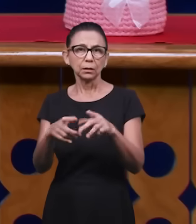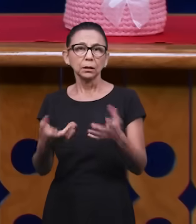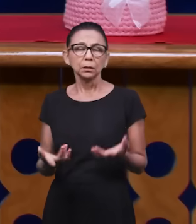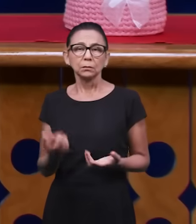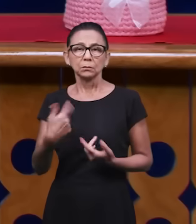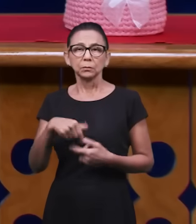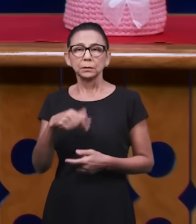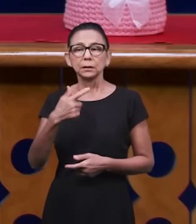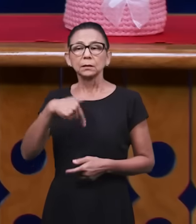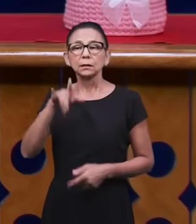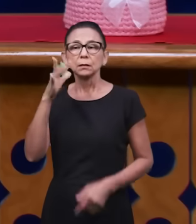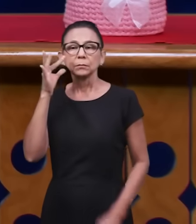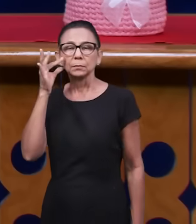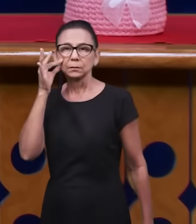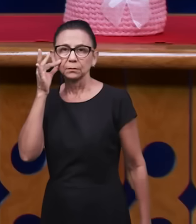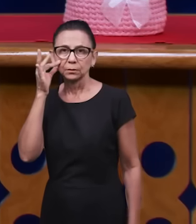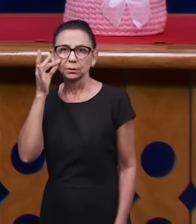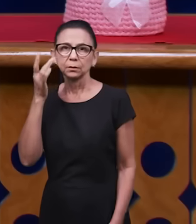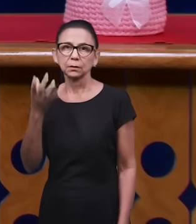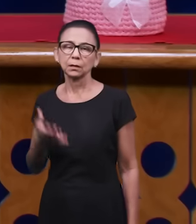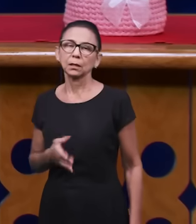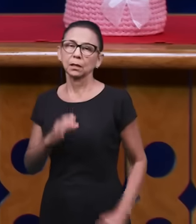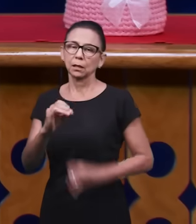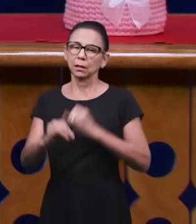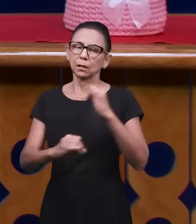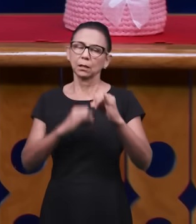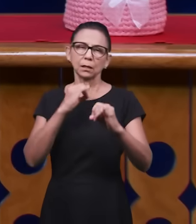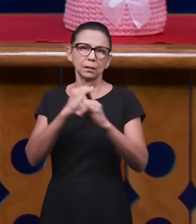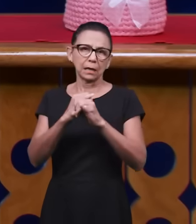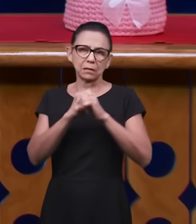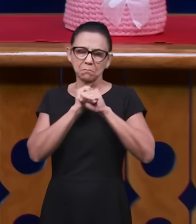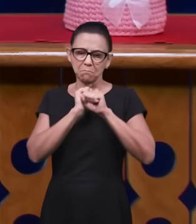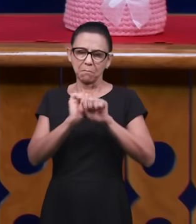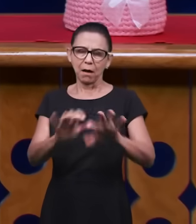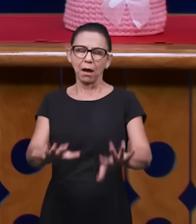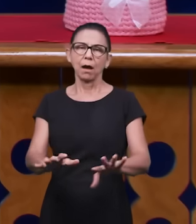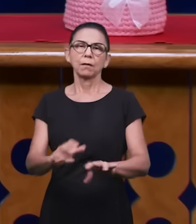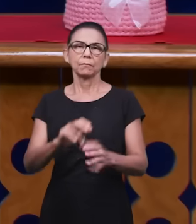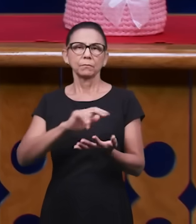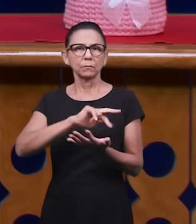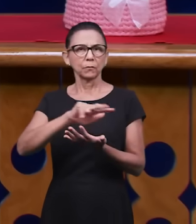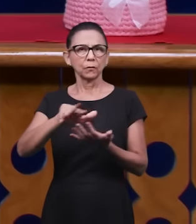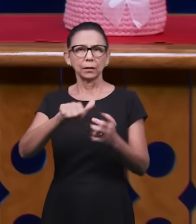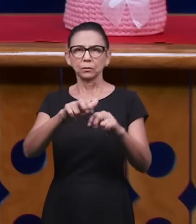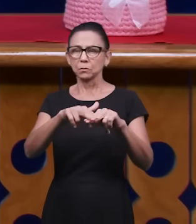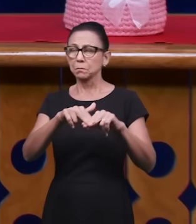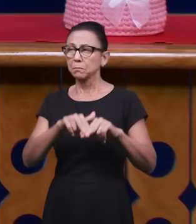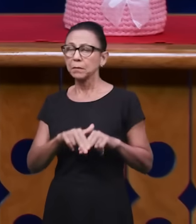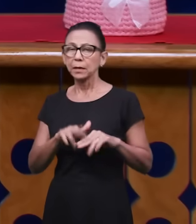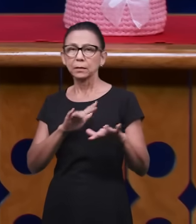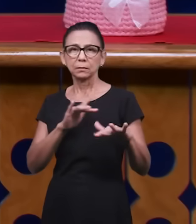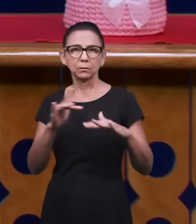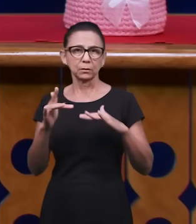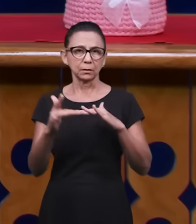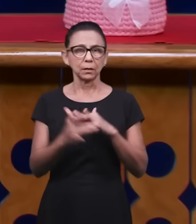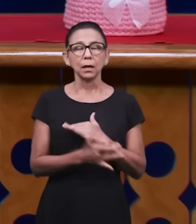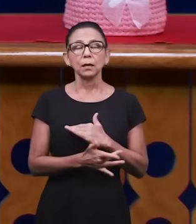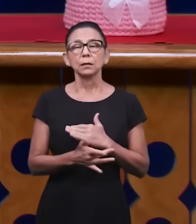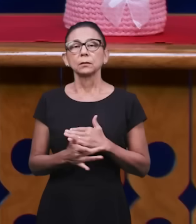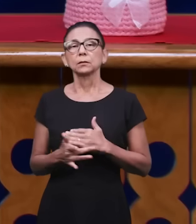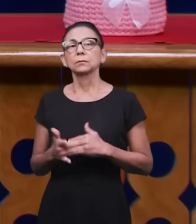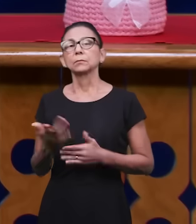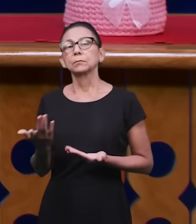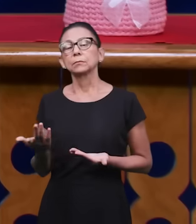presente. Só pela internet você já pode fazer isso, há muitas maneiras. O fato é que nós precisamos entender o versículo